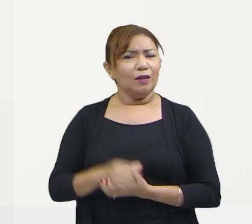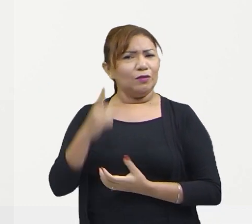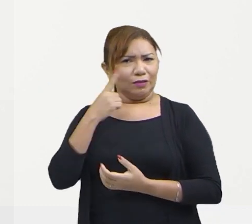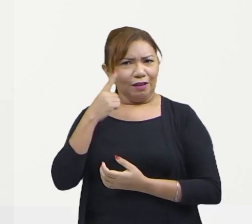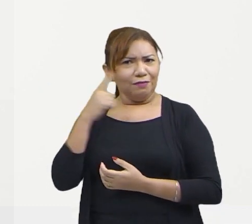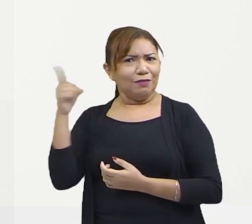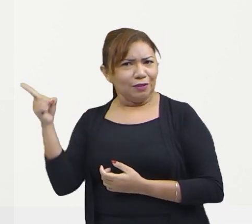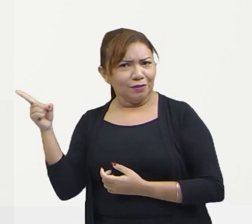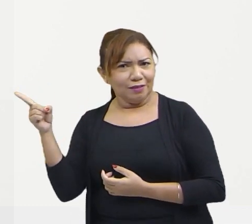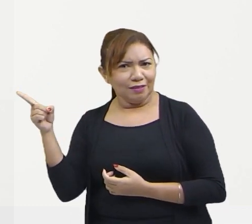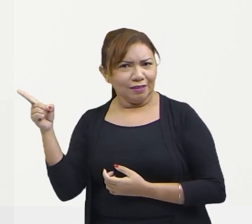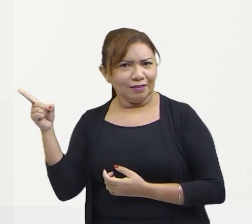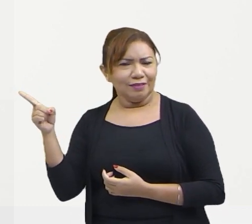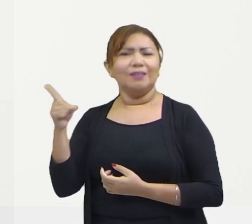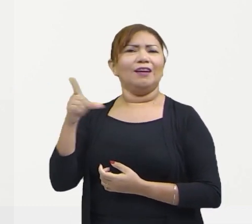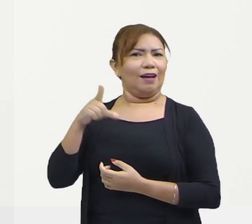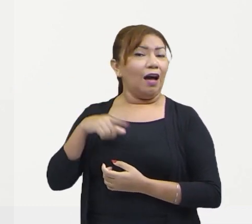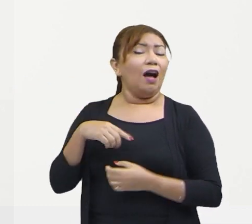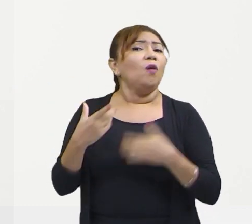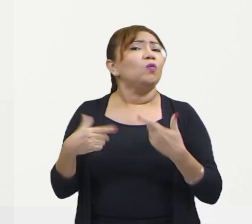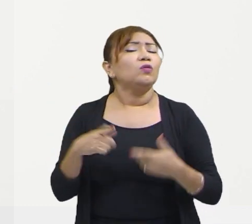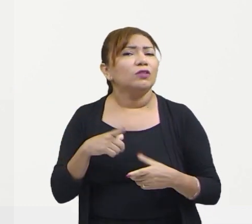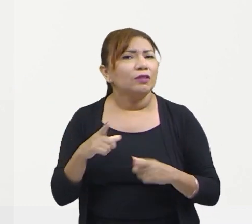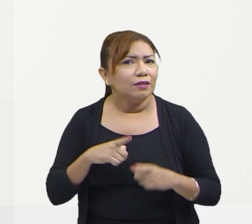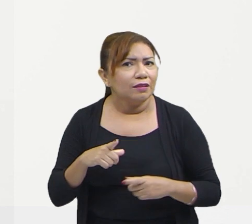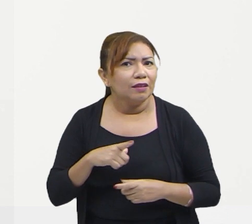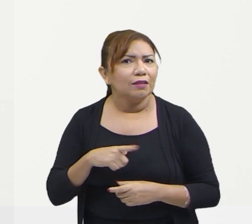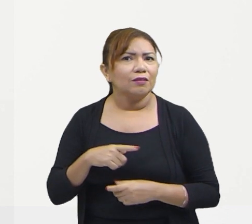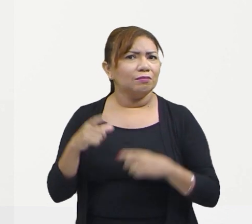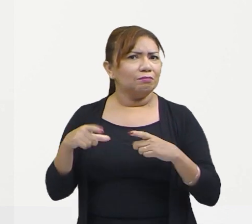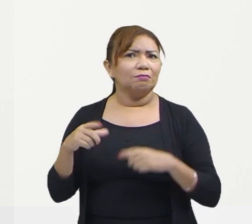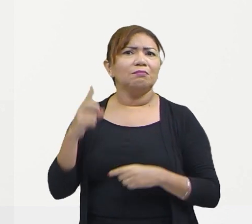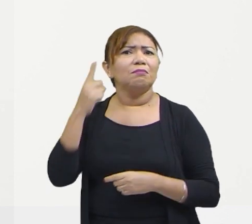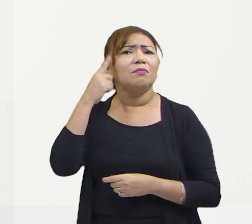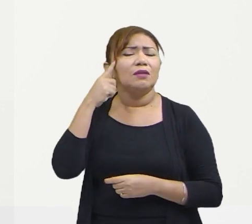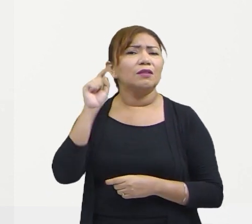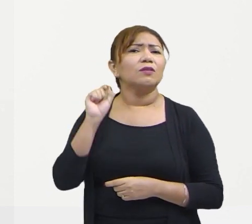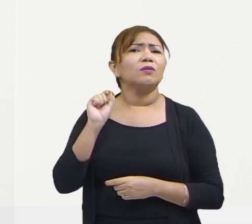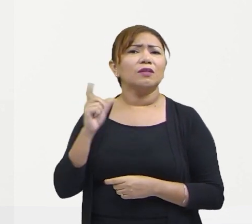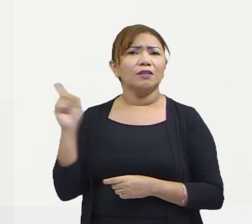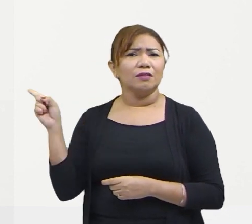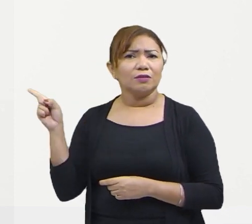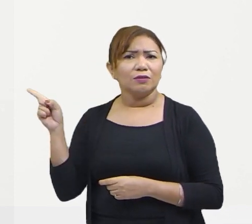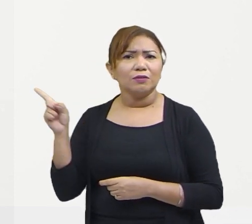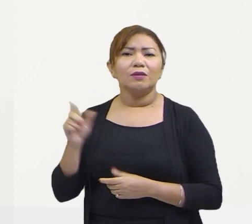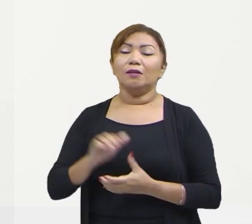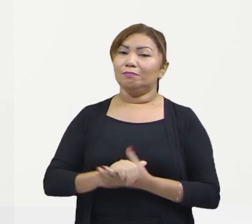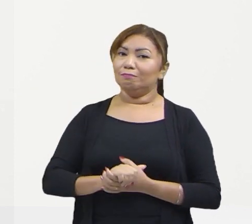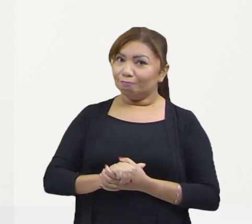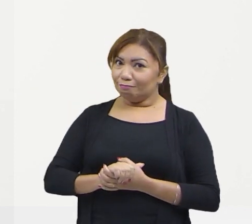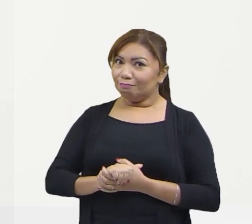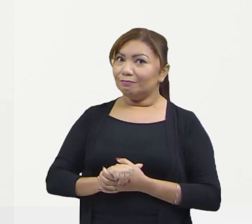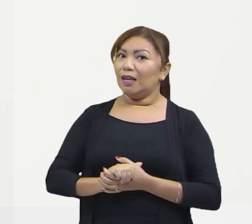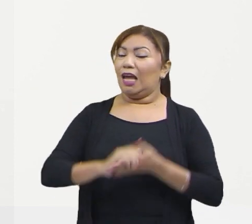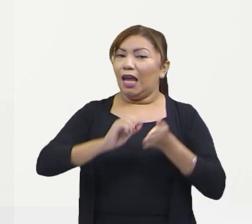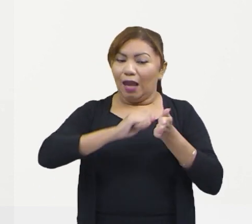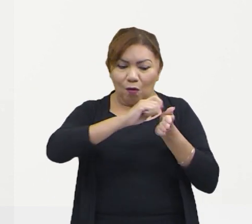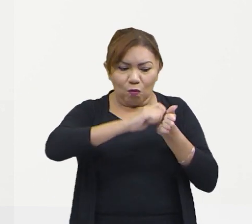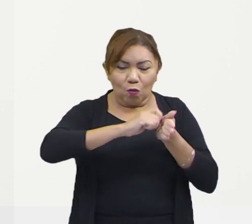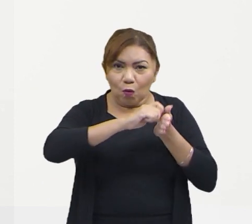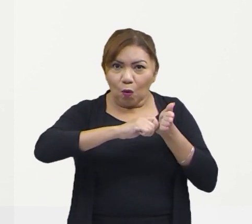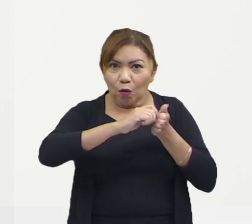Vocês já viram isso? Aonde será? Pensem aí. Isso aqui é um código